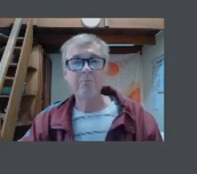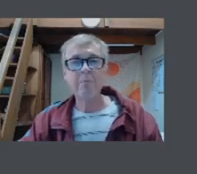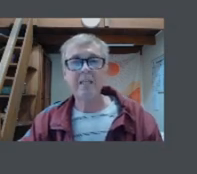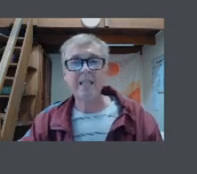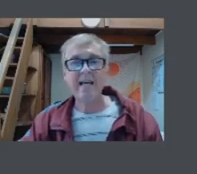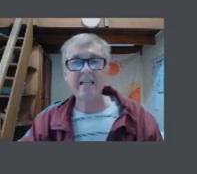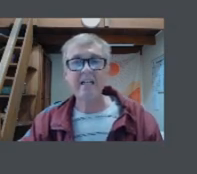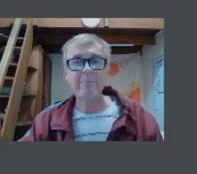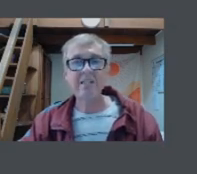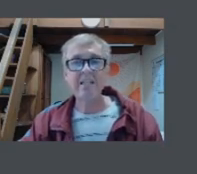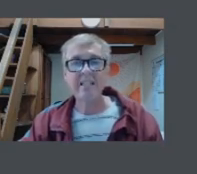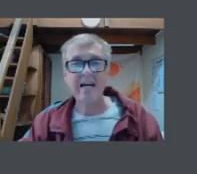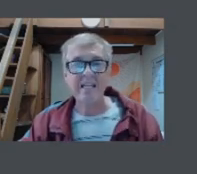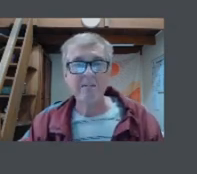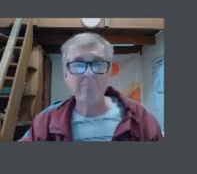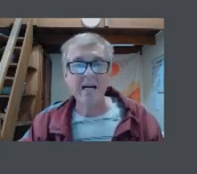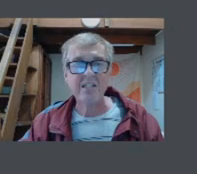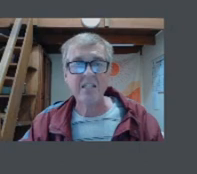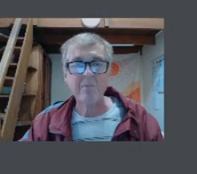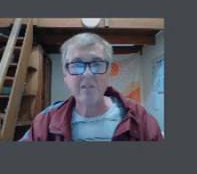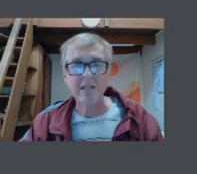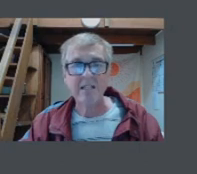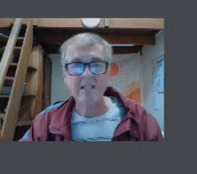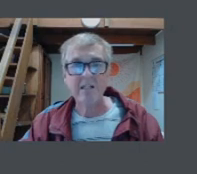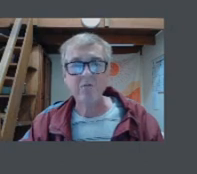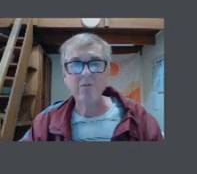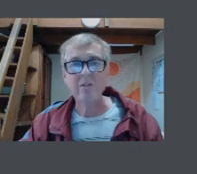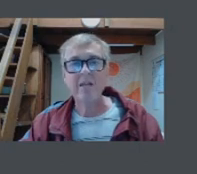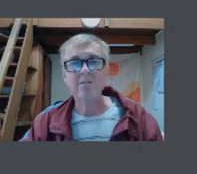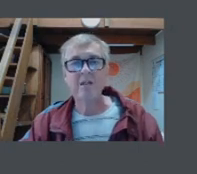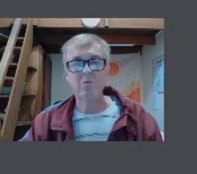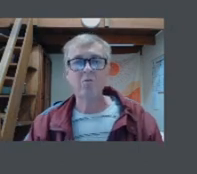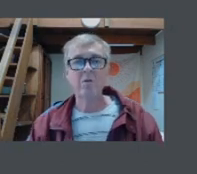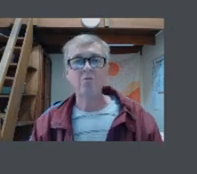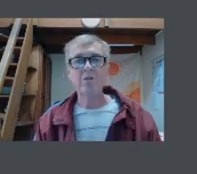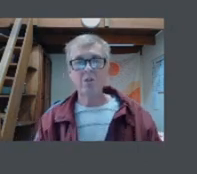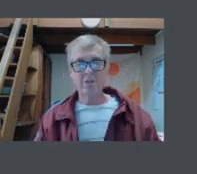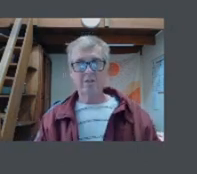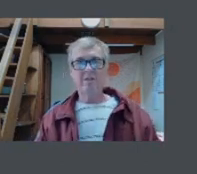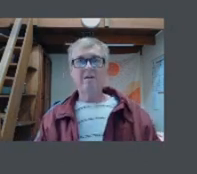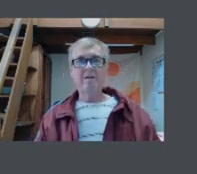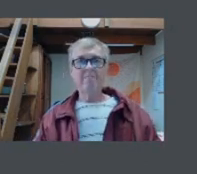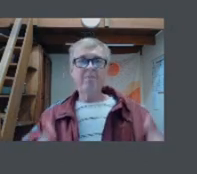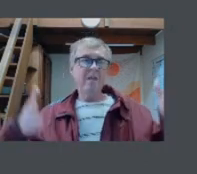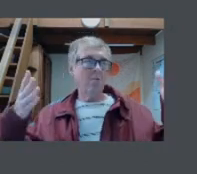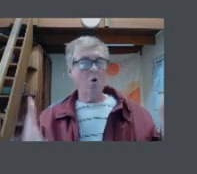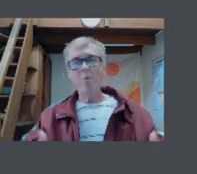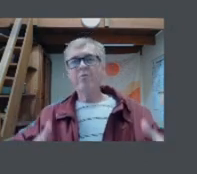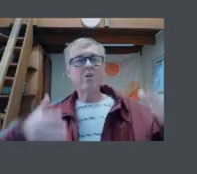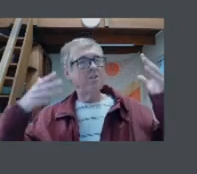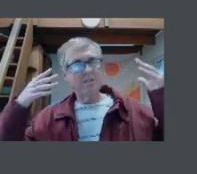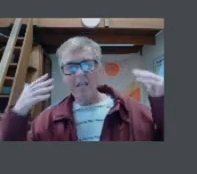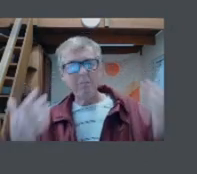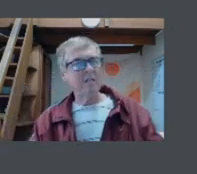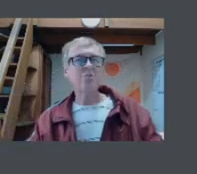seguinte fala respeitada a capacidade máxima de tração da unidade tratora ou seja